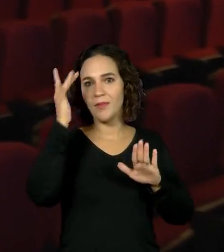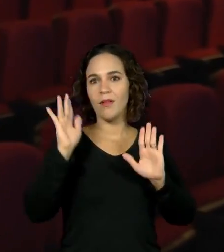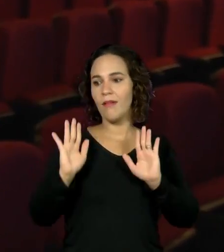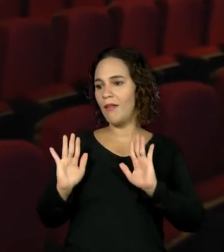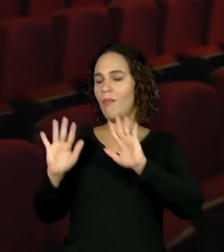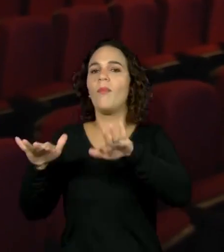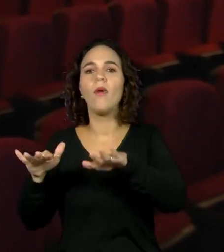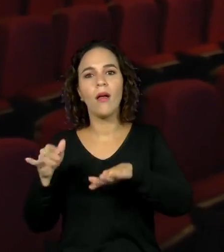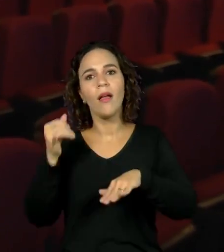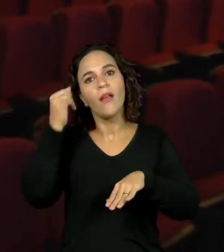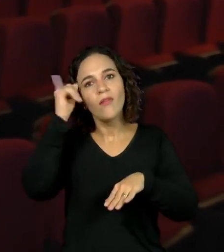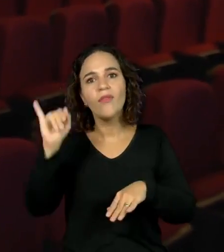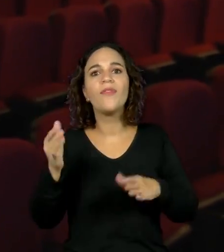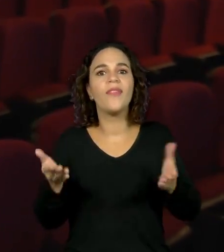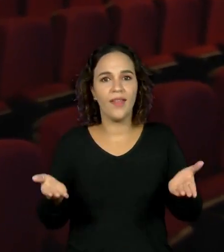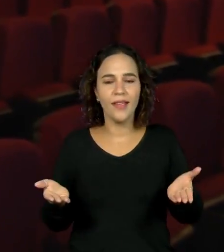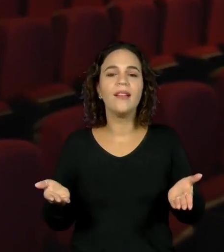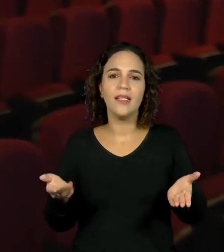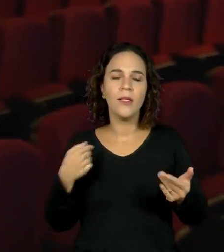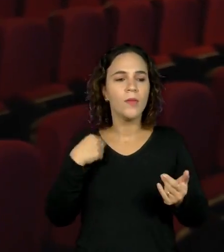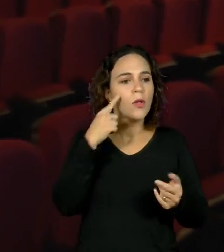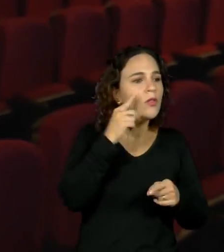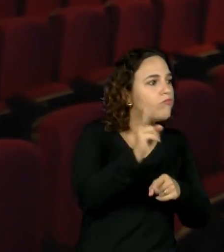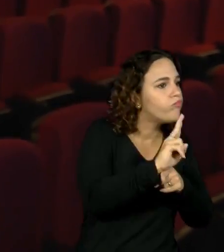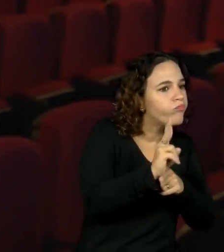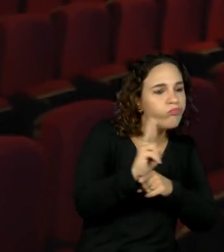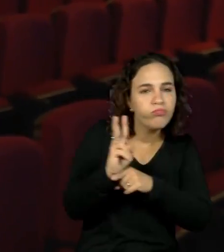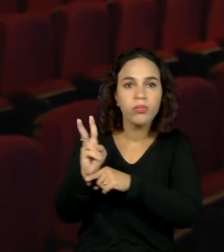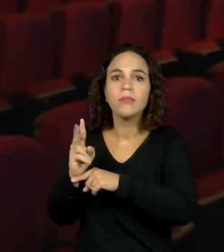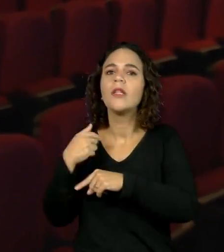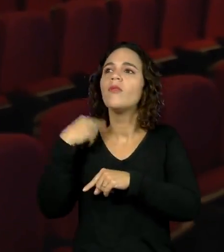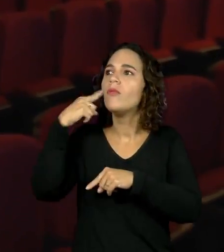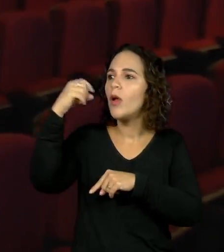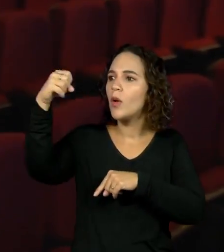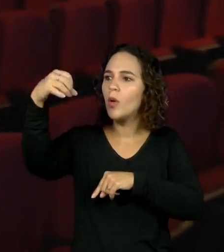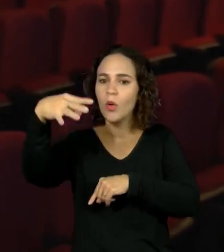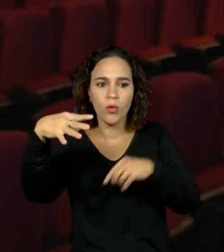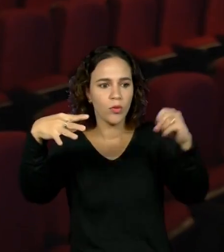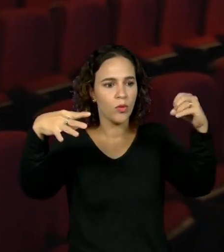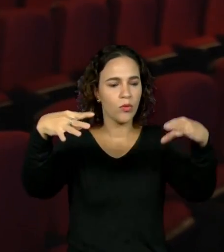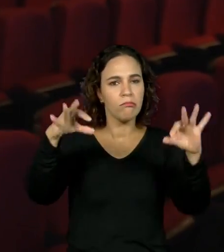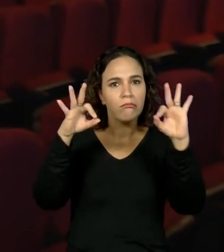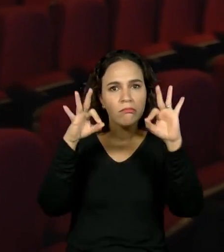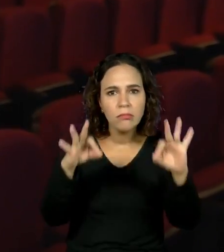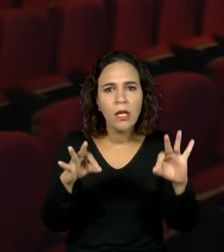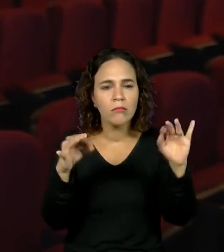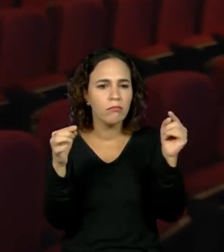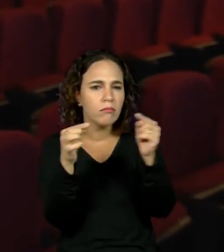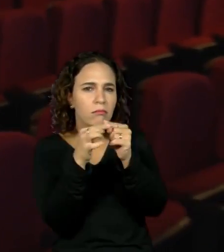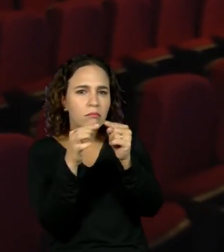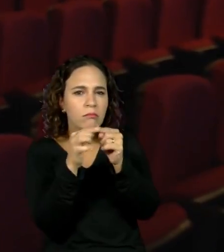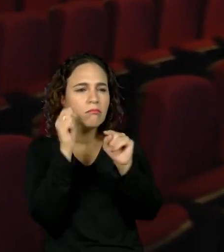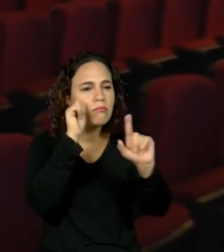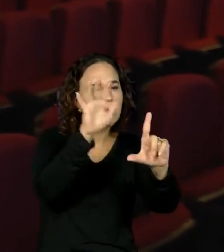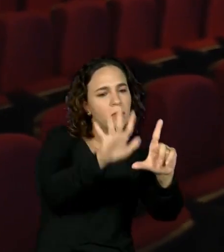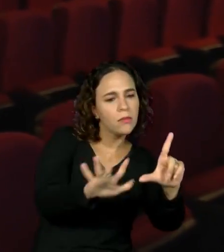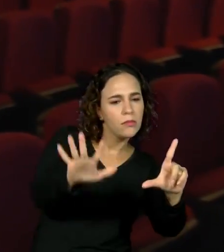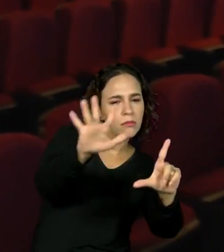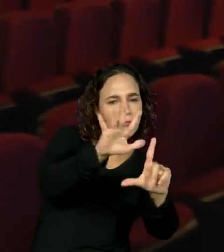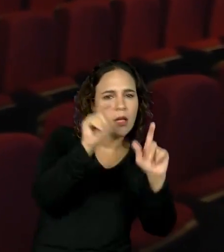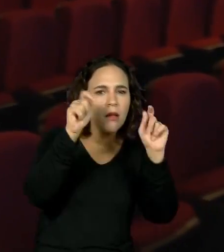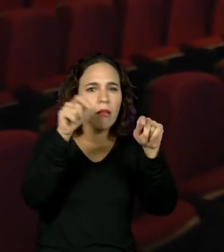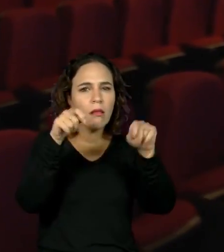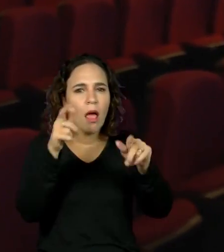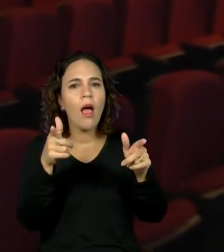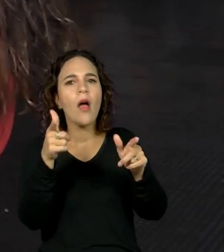ou a entrevistadora. Eu vejo a iluminação, vejo se não está estourado, se não está muito ruim para